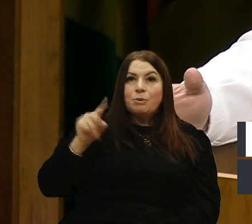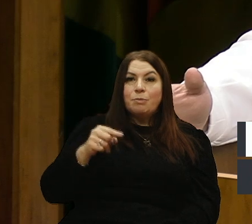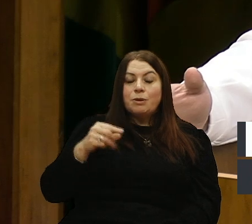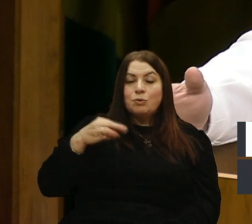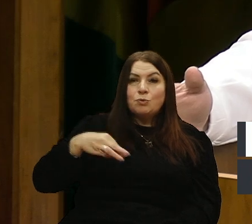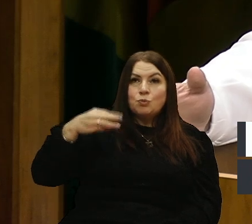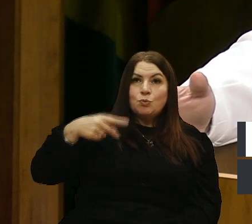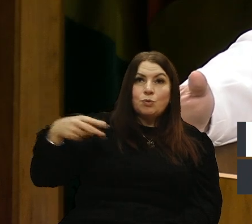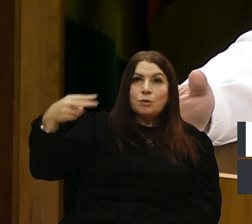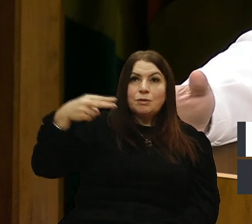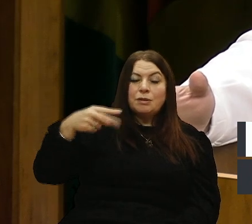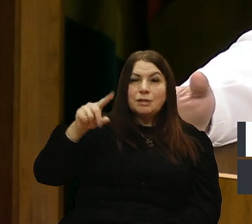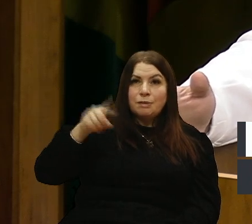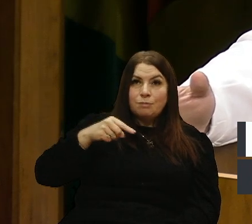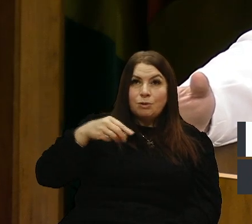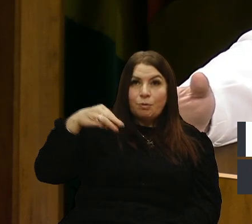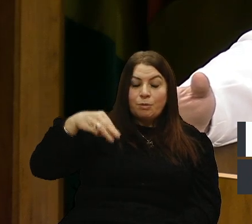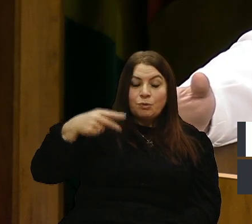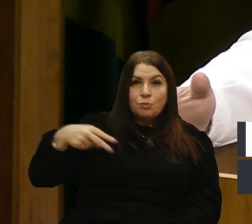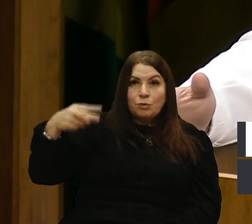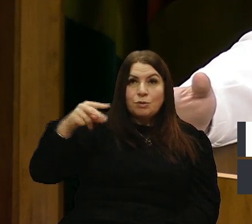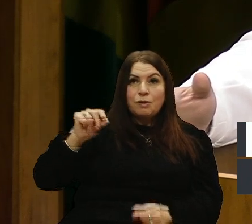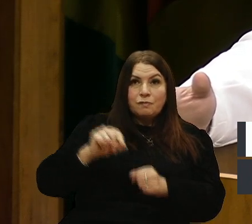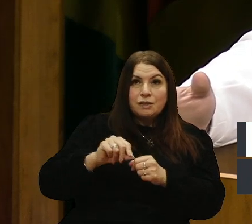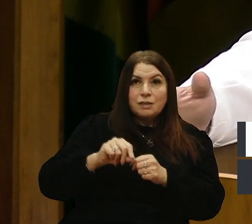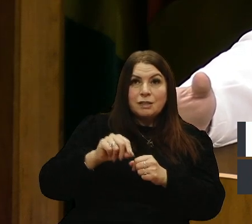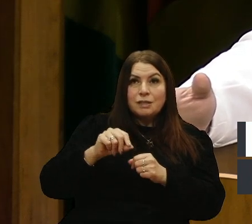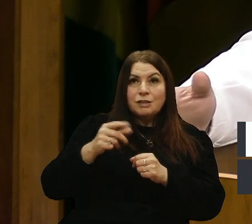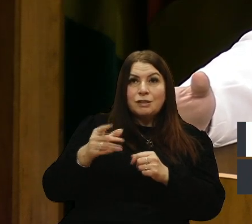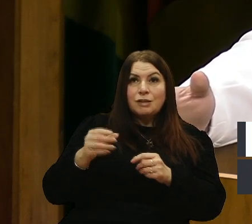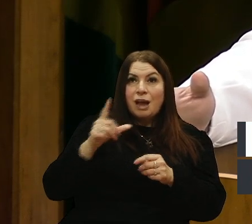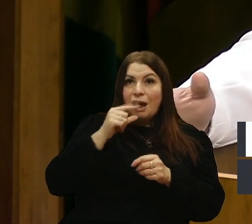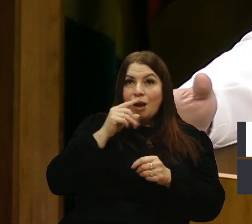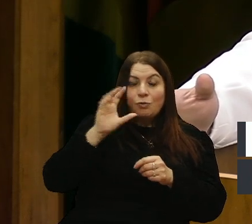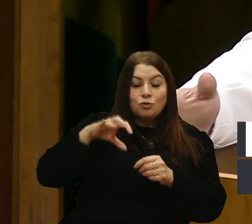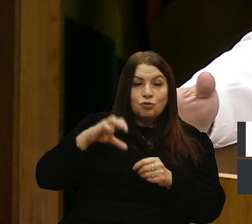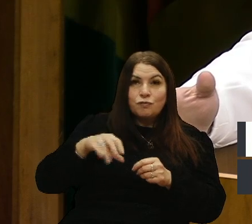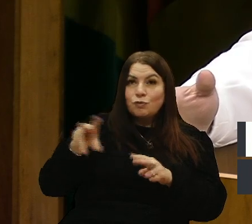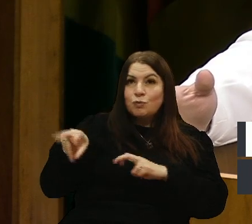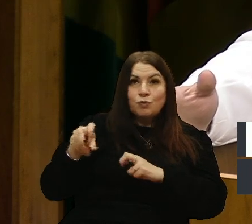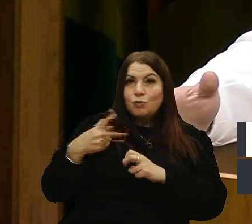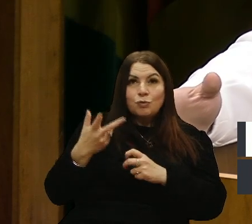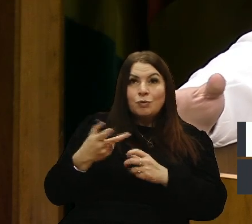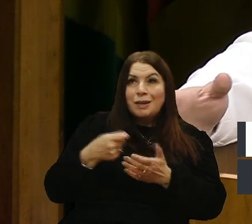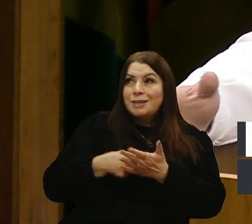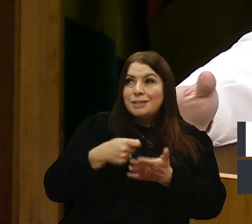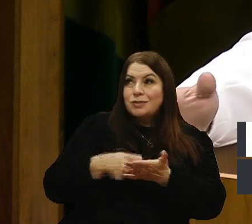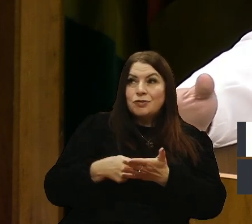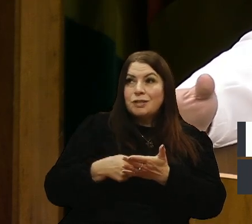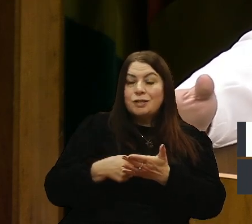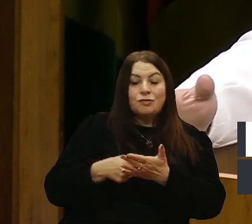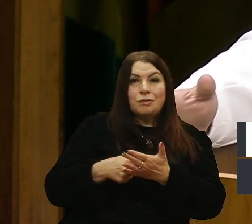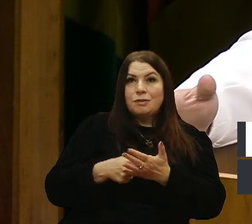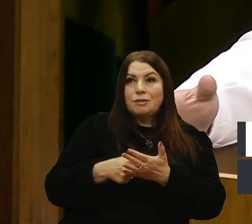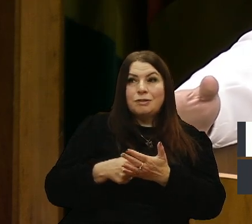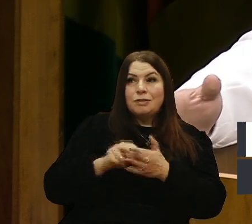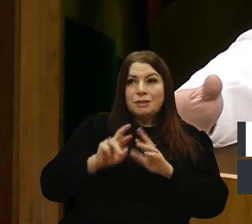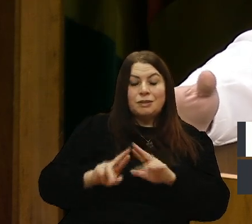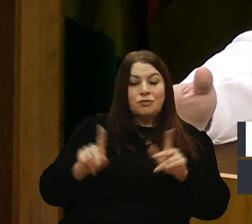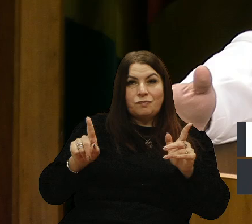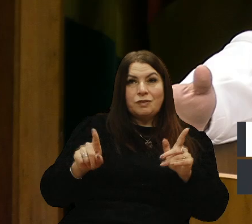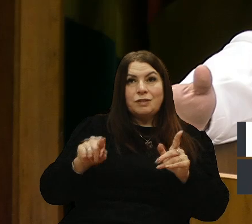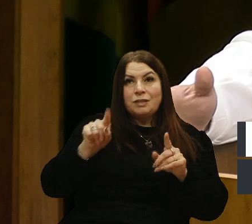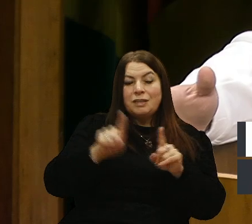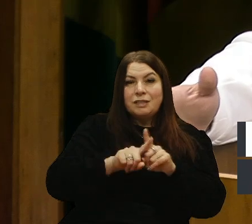vai construir em 1.000 metros quadrados e você tem que fazer um tanque de detenção de água das chuvas. No interior, a exigência ela tem que ser totalmente diferente.